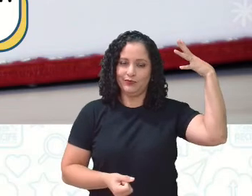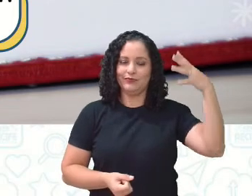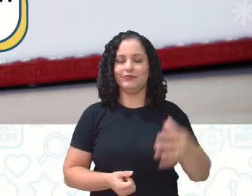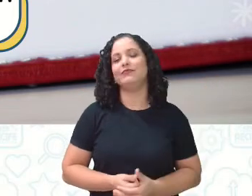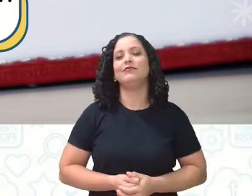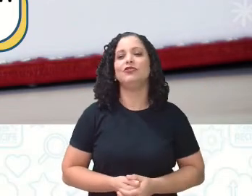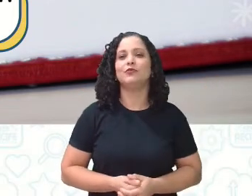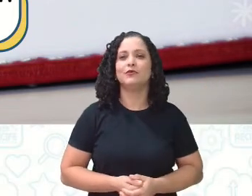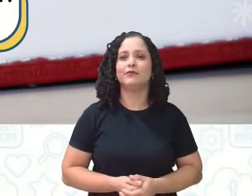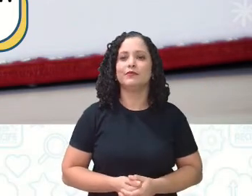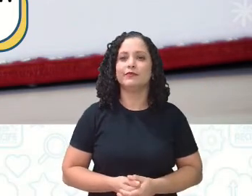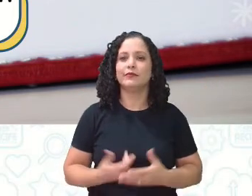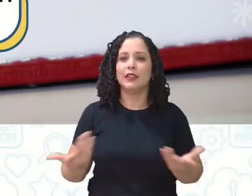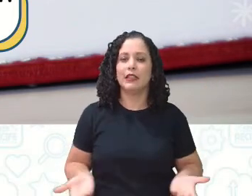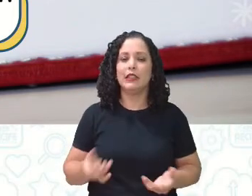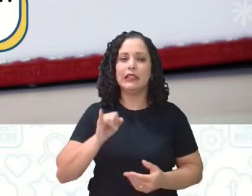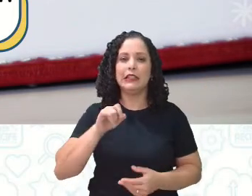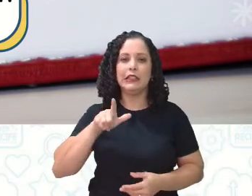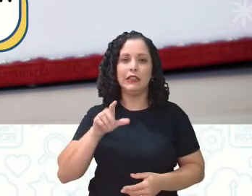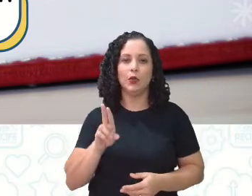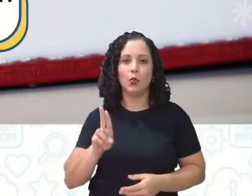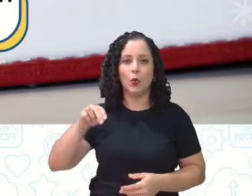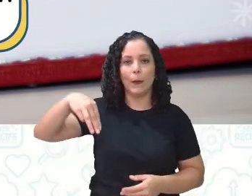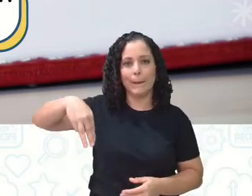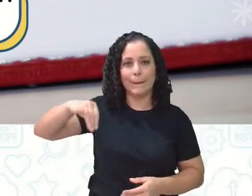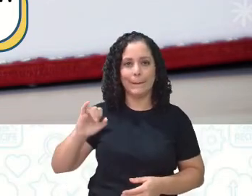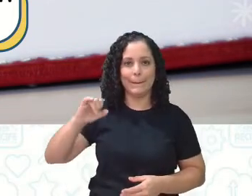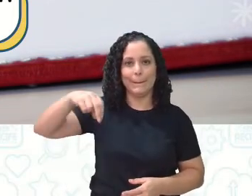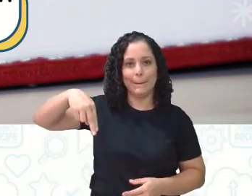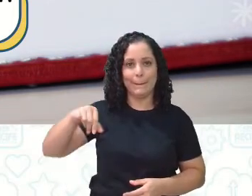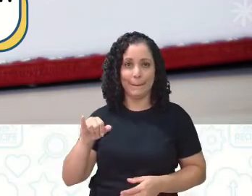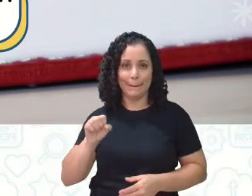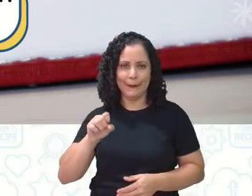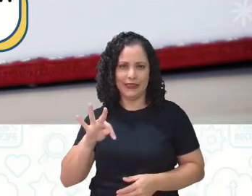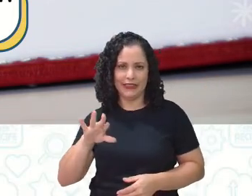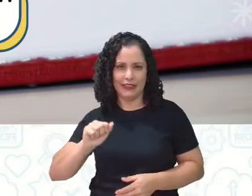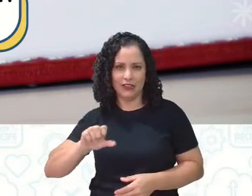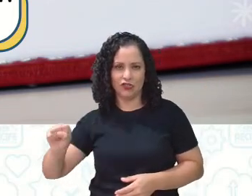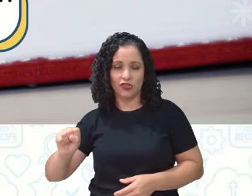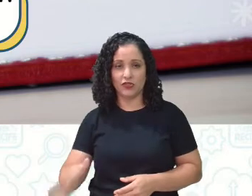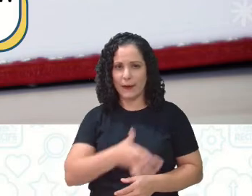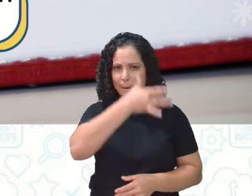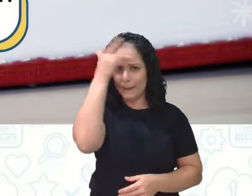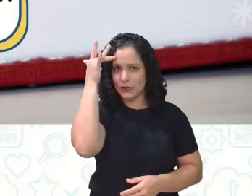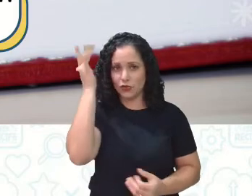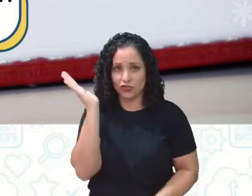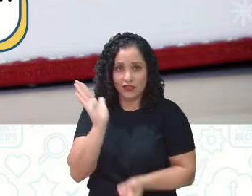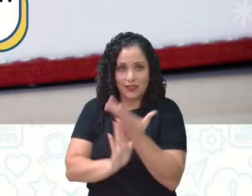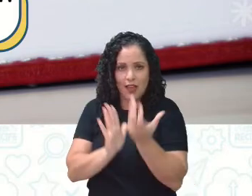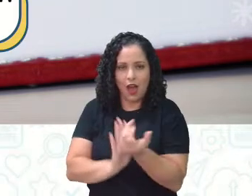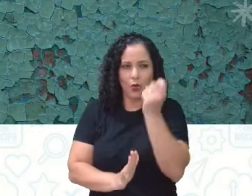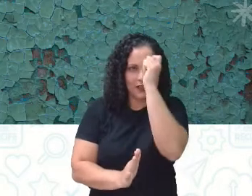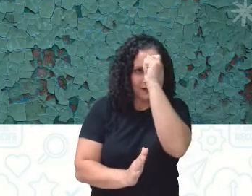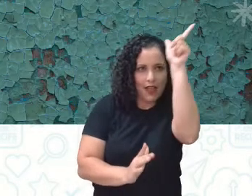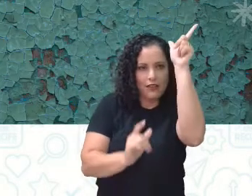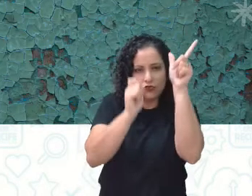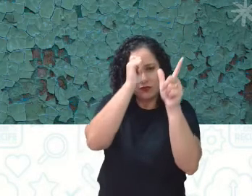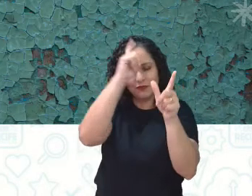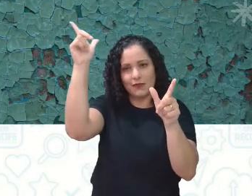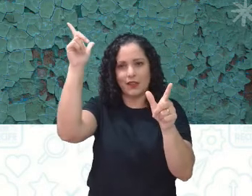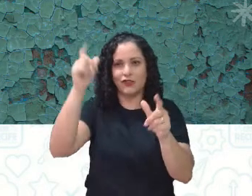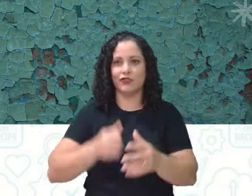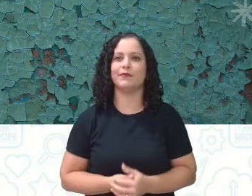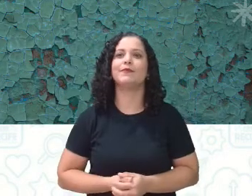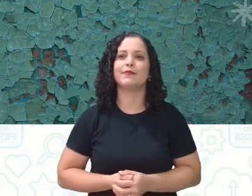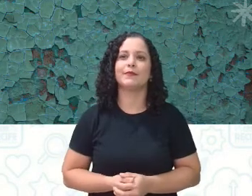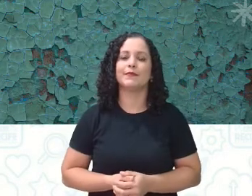E iluministas são os filósofos, os pensadores que desenvolveram essas ideias, tá bom?